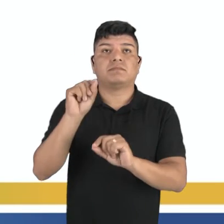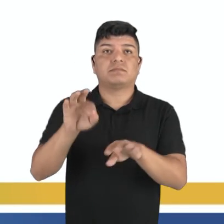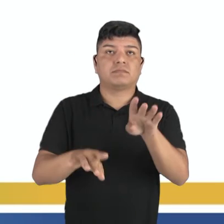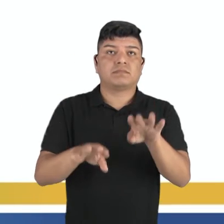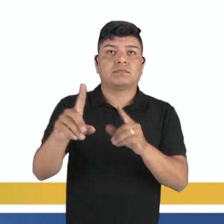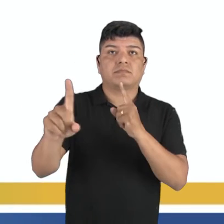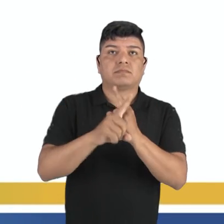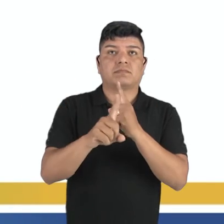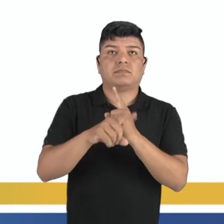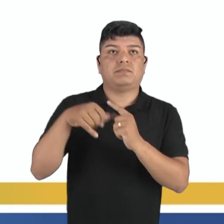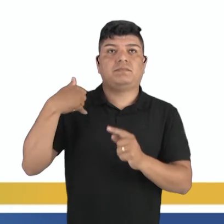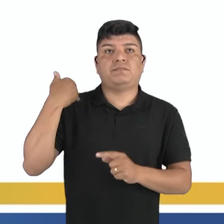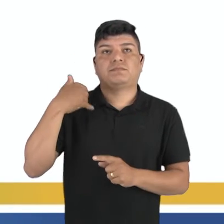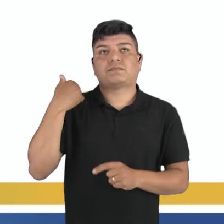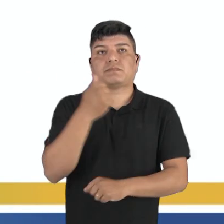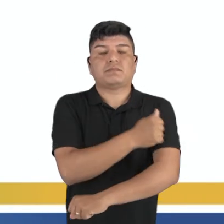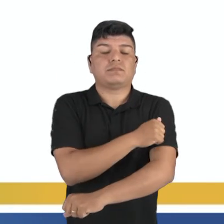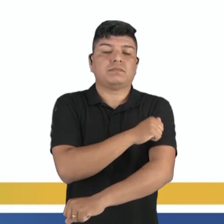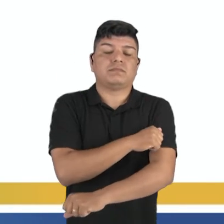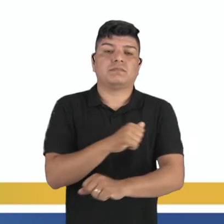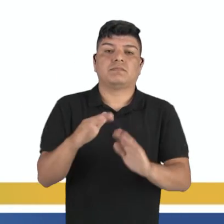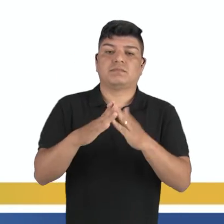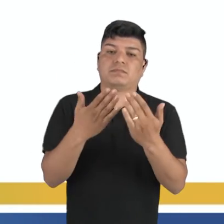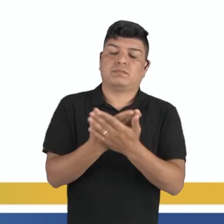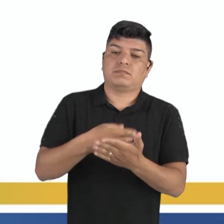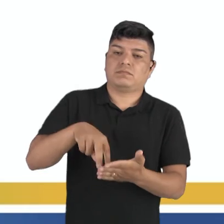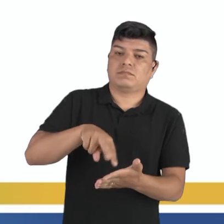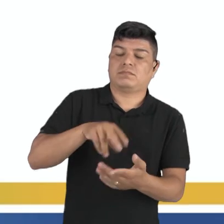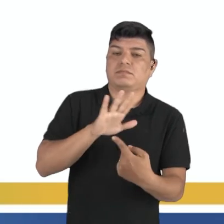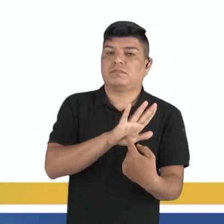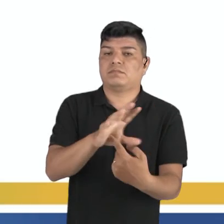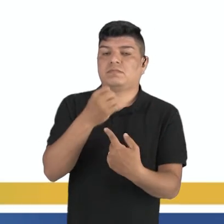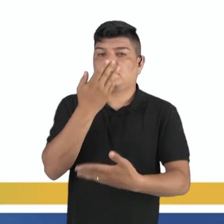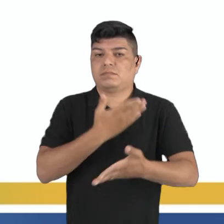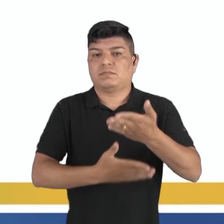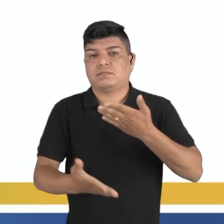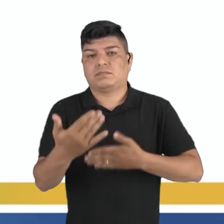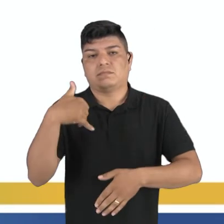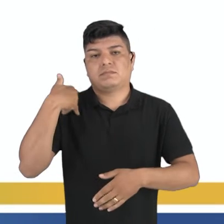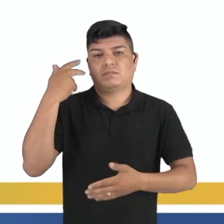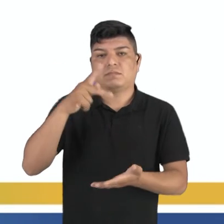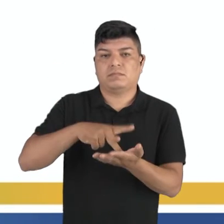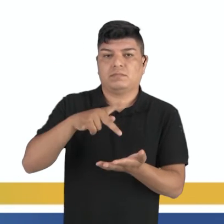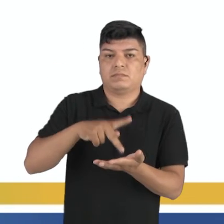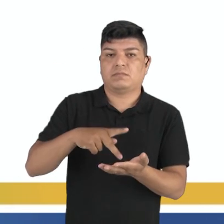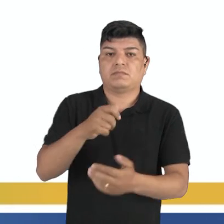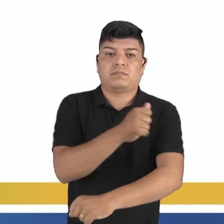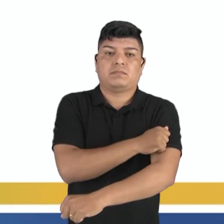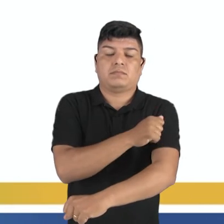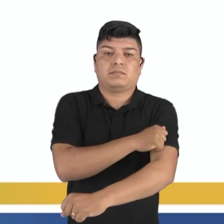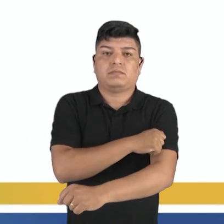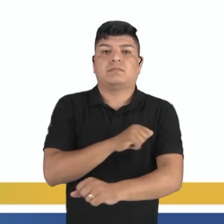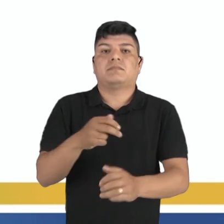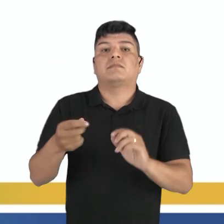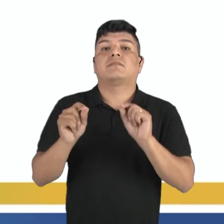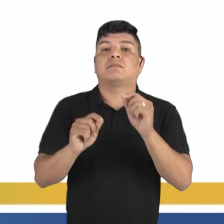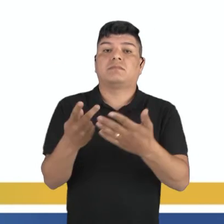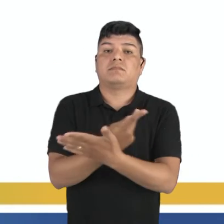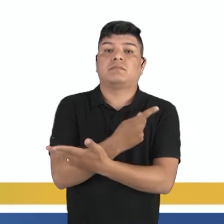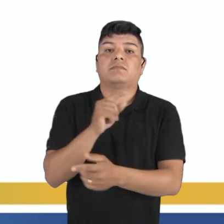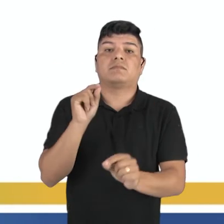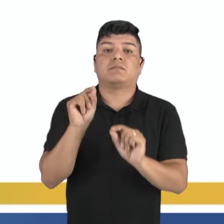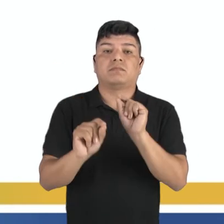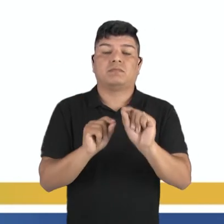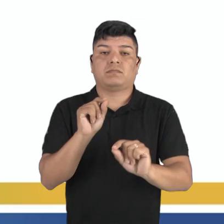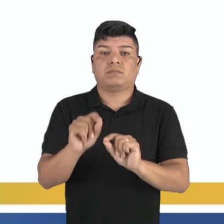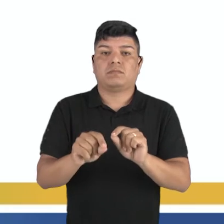a média encontrada para as idades dos alunos dessa escola de dança refletem bem a distribuição das idades reais, né, dos alunos. Isso só ocorre, né,